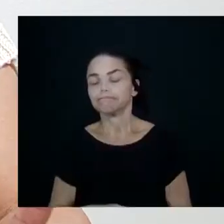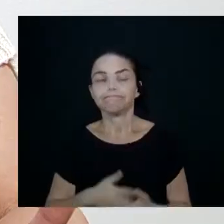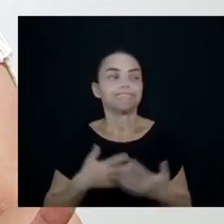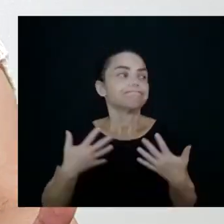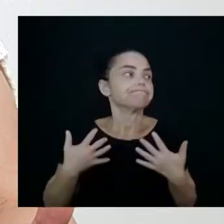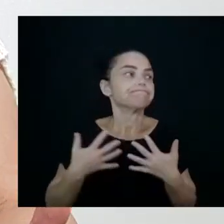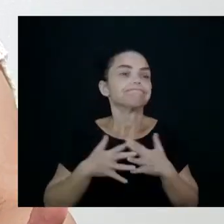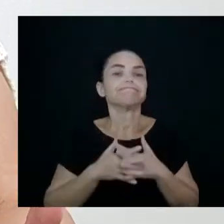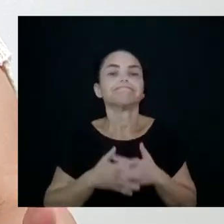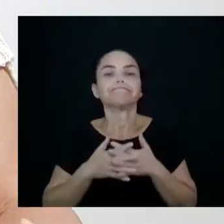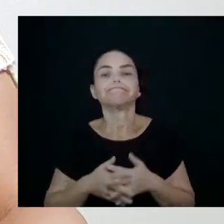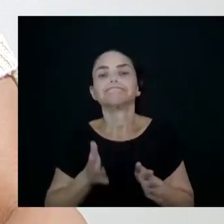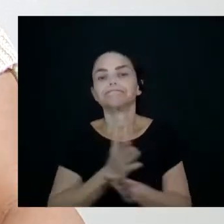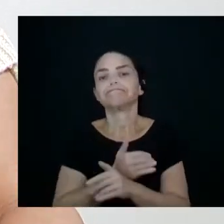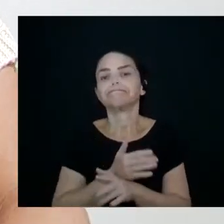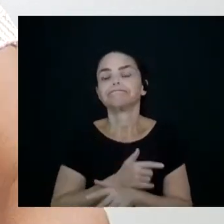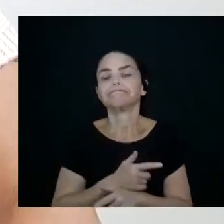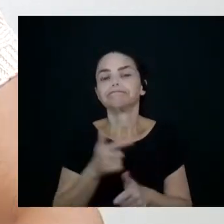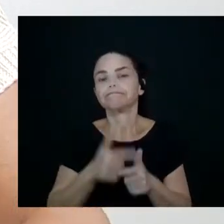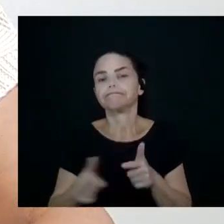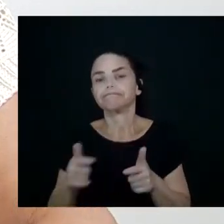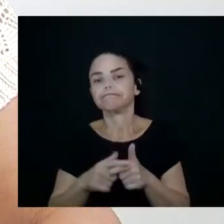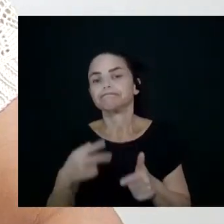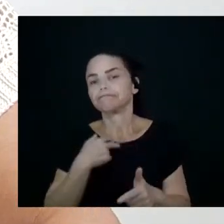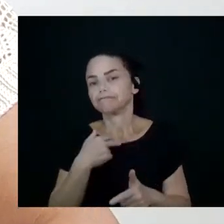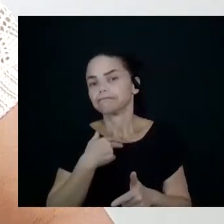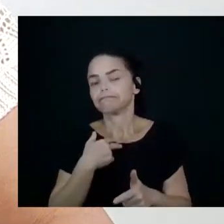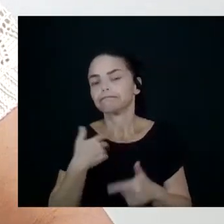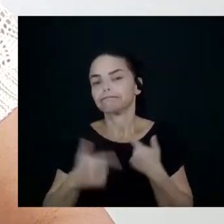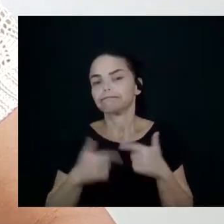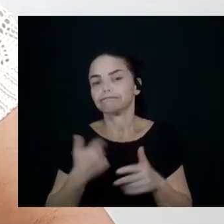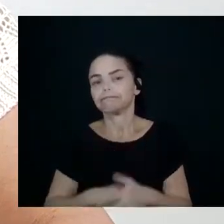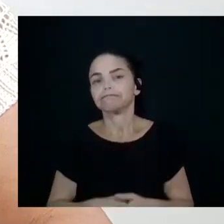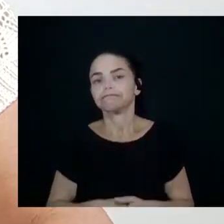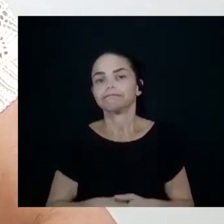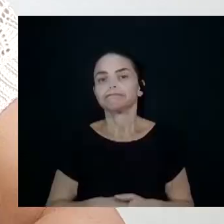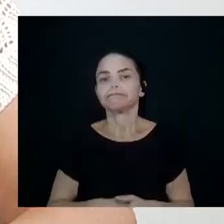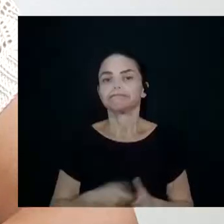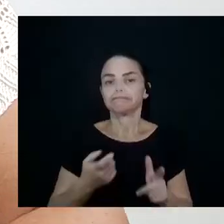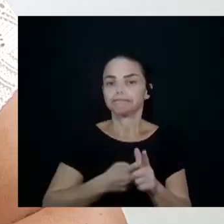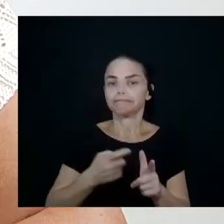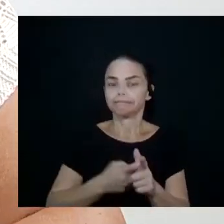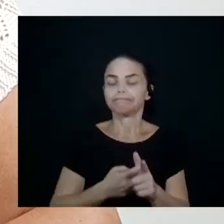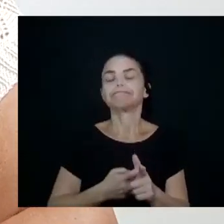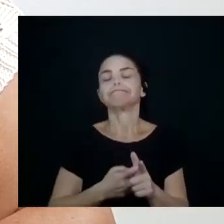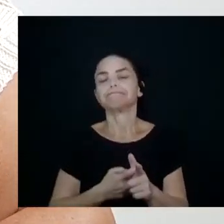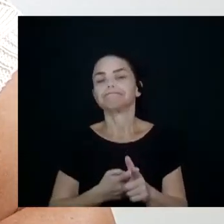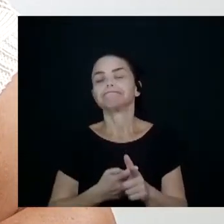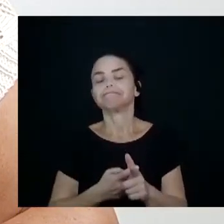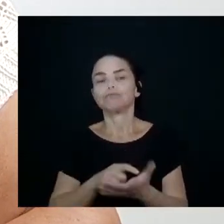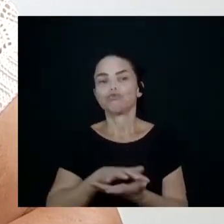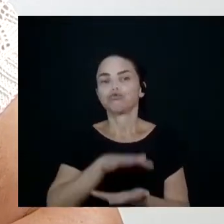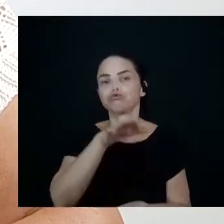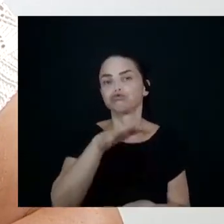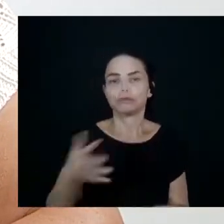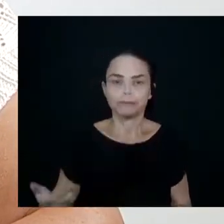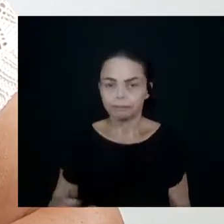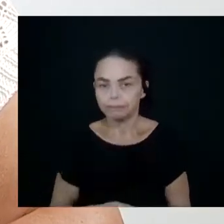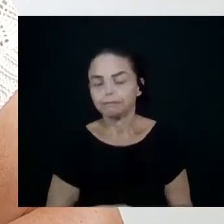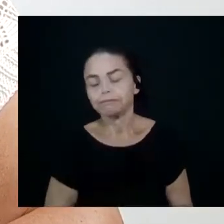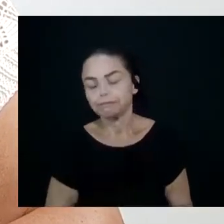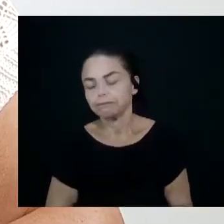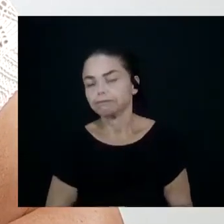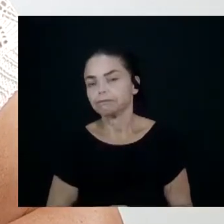que fazer? Porque o meu problema, eu não poderia trabalhar mais fora. Porque as contas chegam, né? Pois é. E aí,